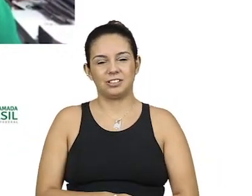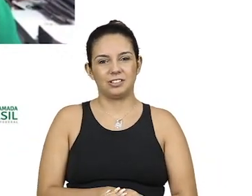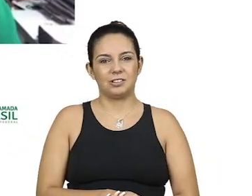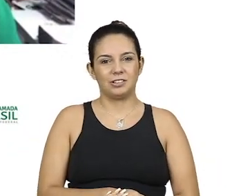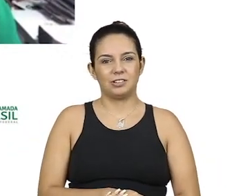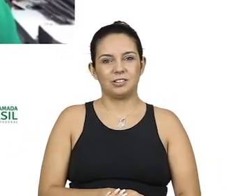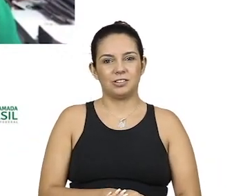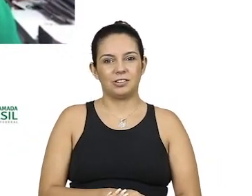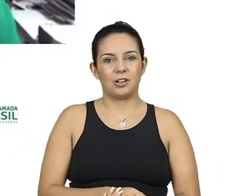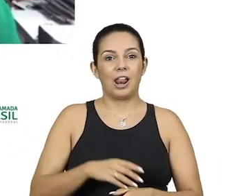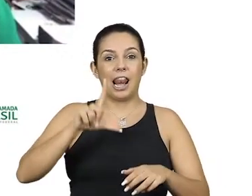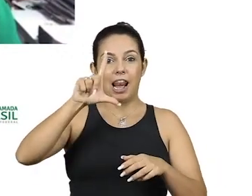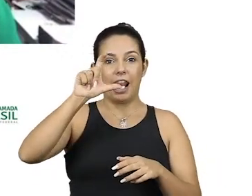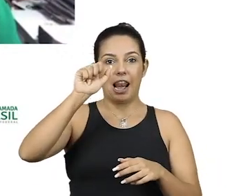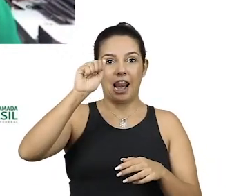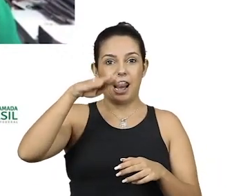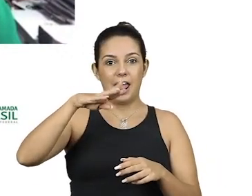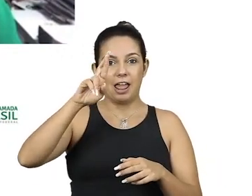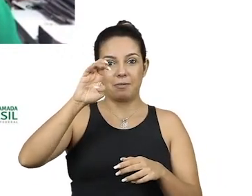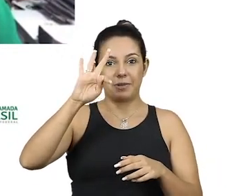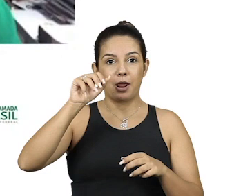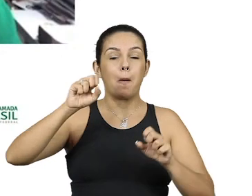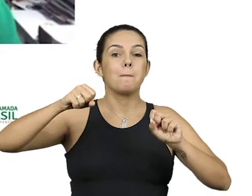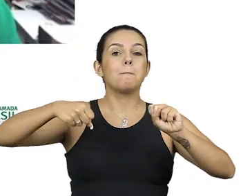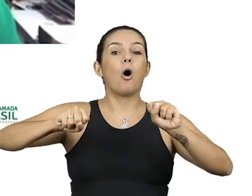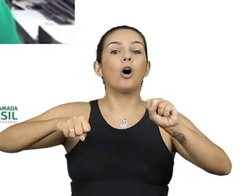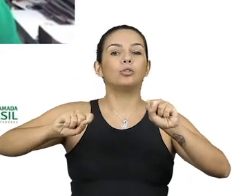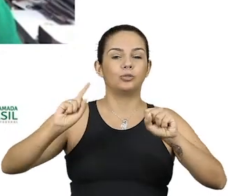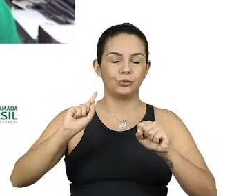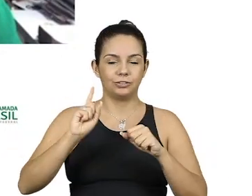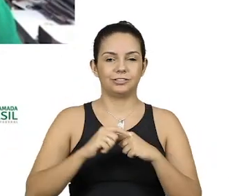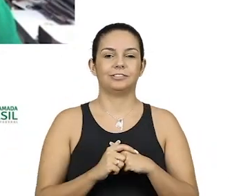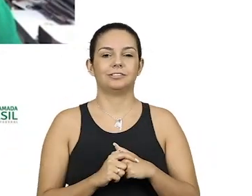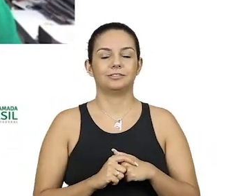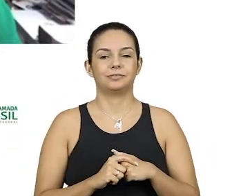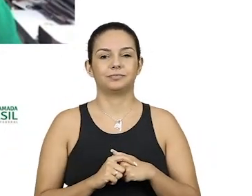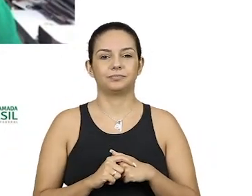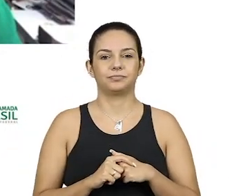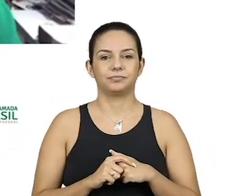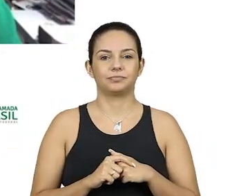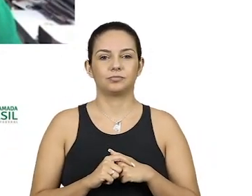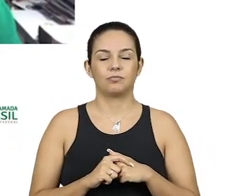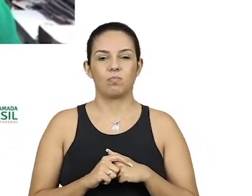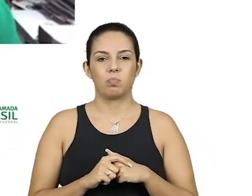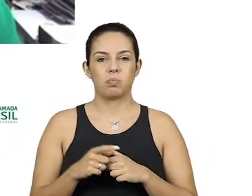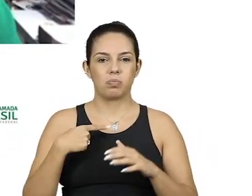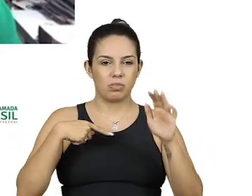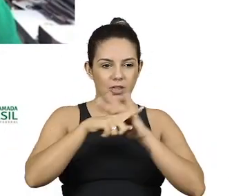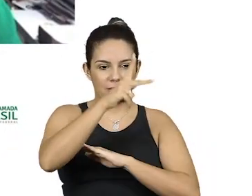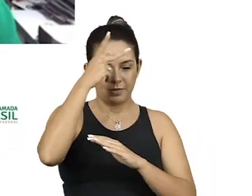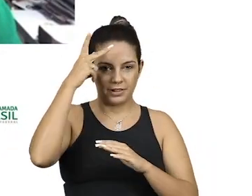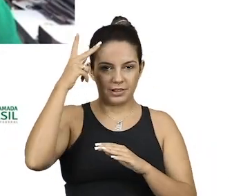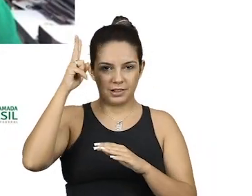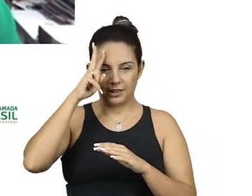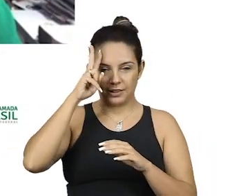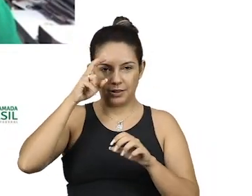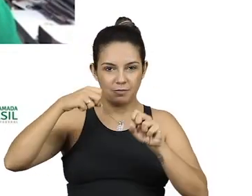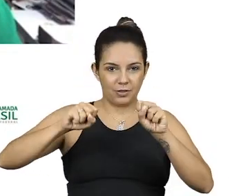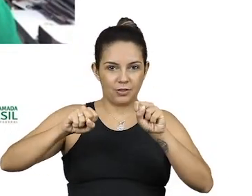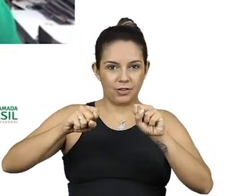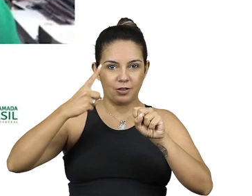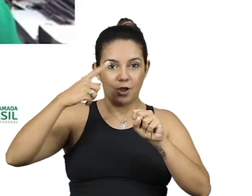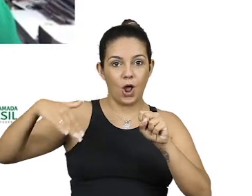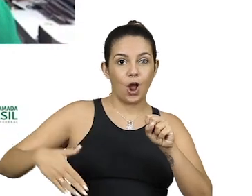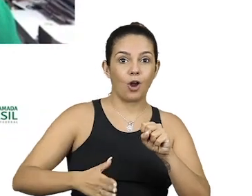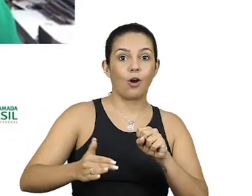caí. A história que você me contou, que você tomou o maior tombo de moto que você tomou foi por causa de